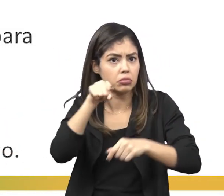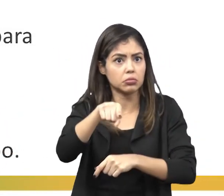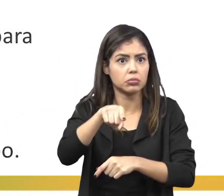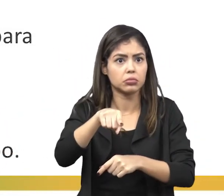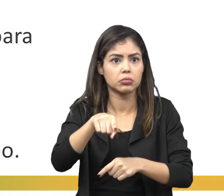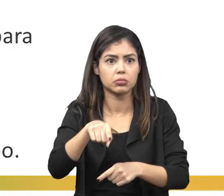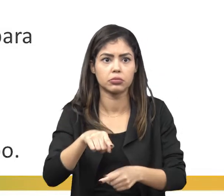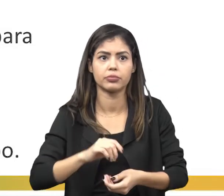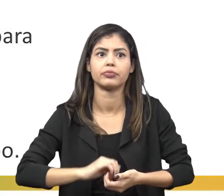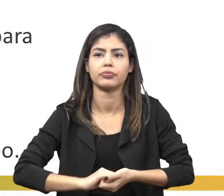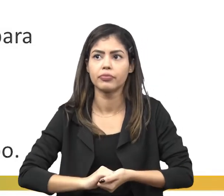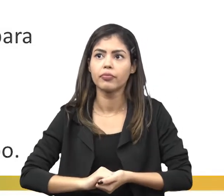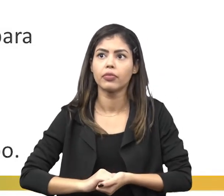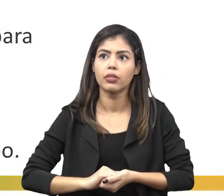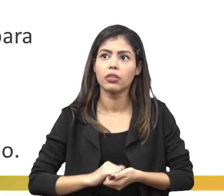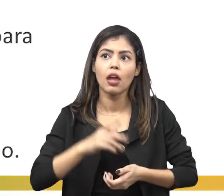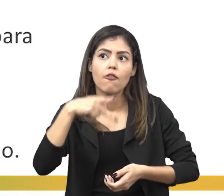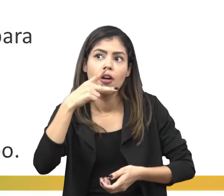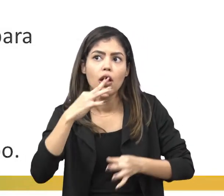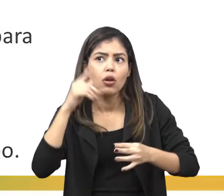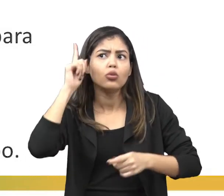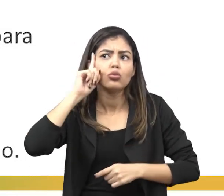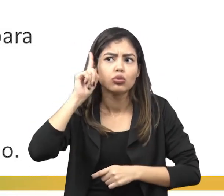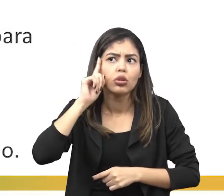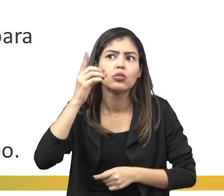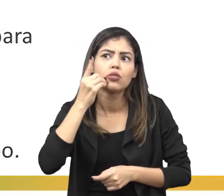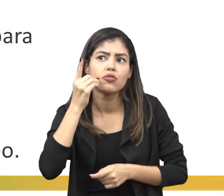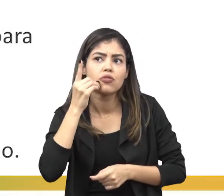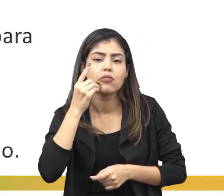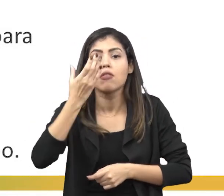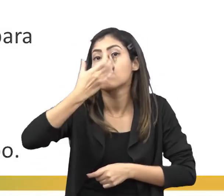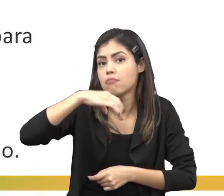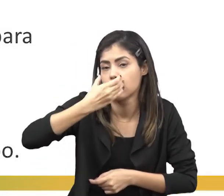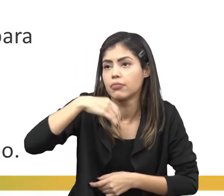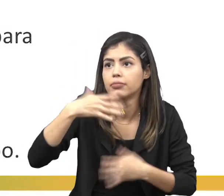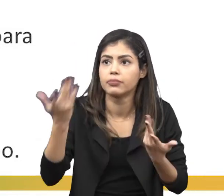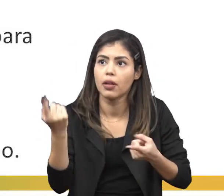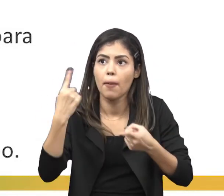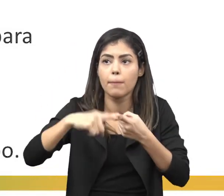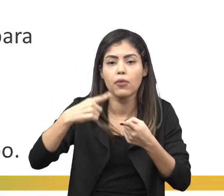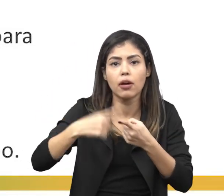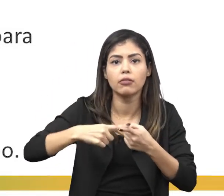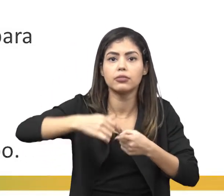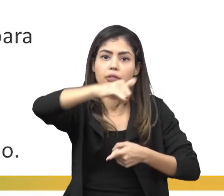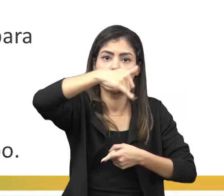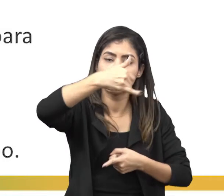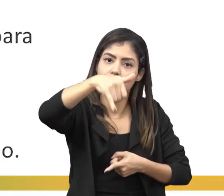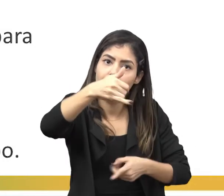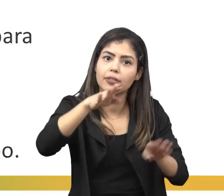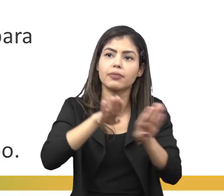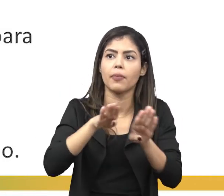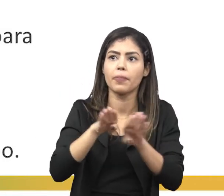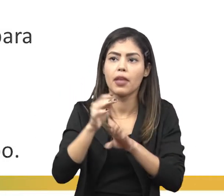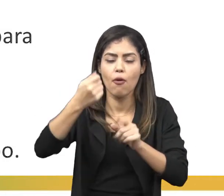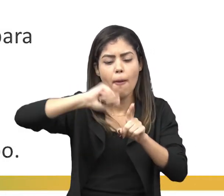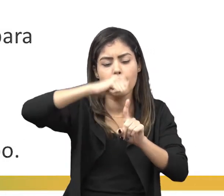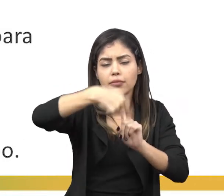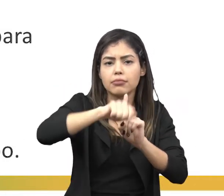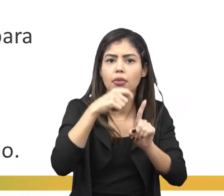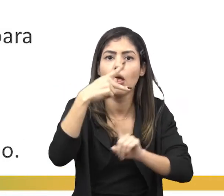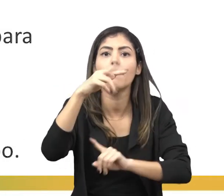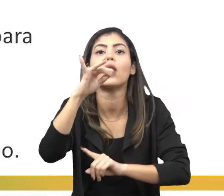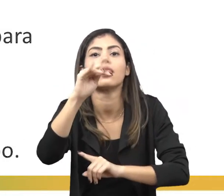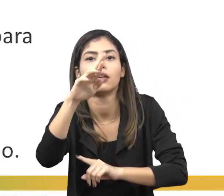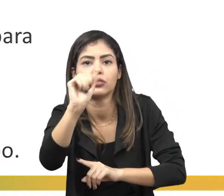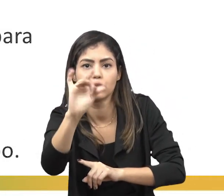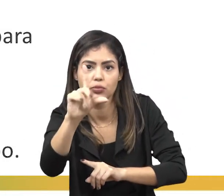lá? Dizem que todos os dias você deve comer uma maçã por causa do ferro, e uma banana pelo potássio,